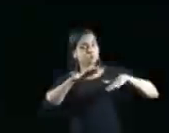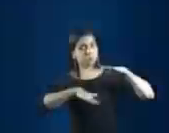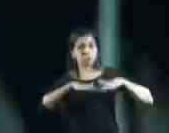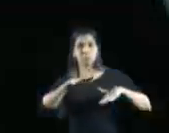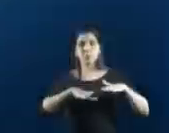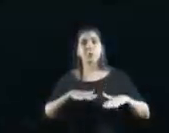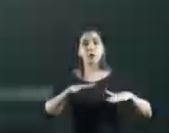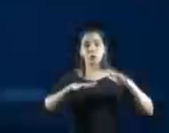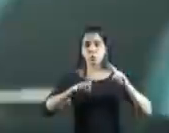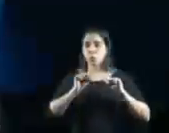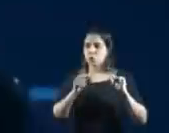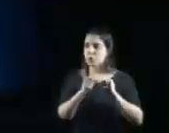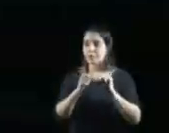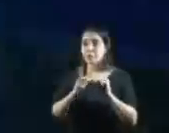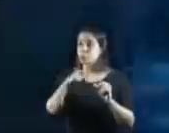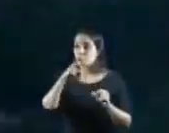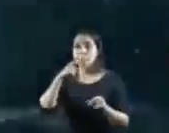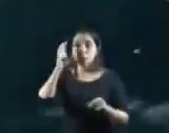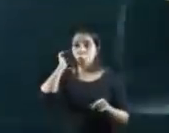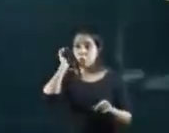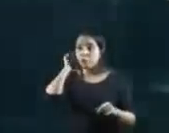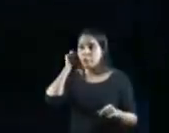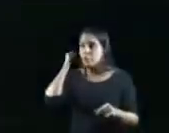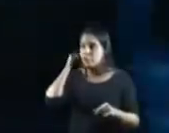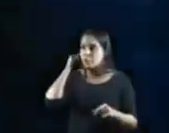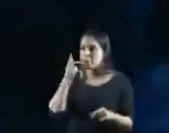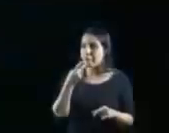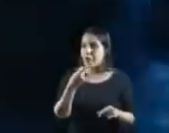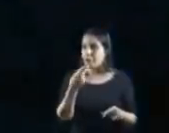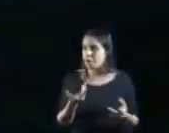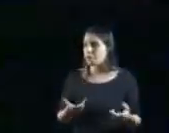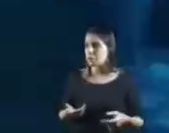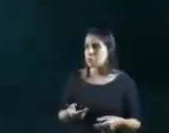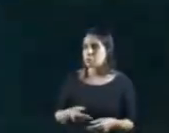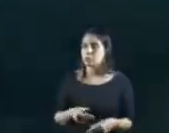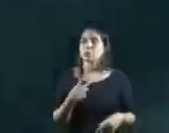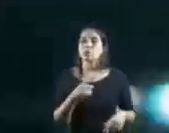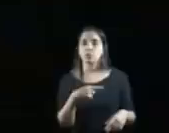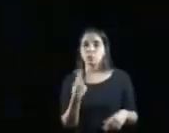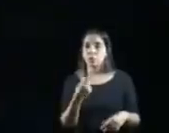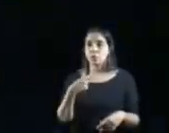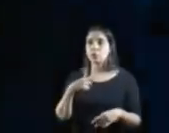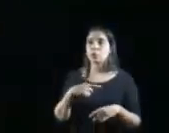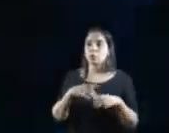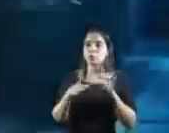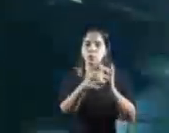se fulgurar. Bem unidos façamos